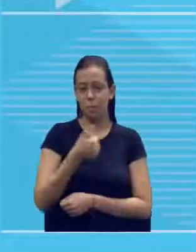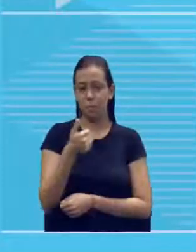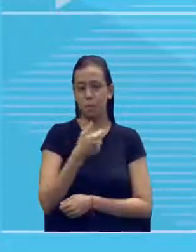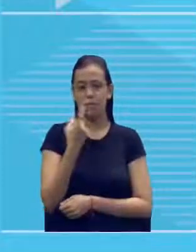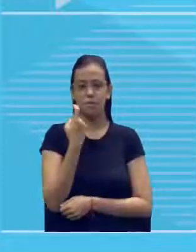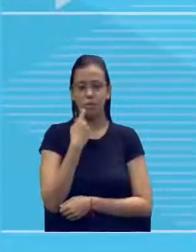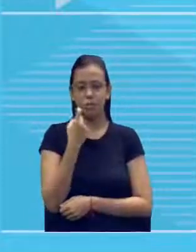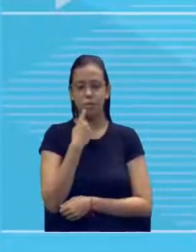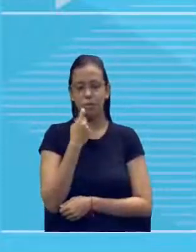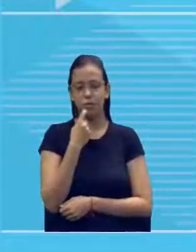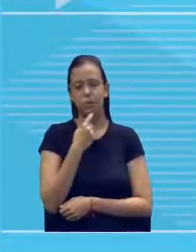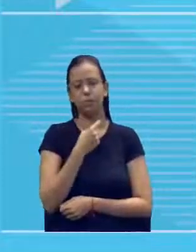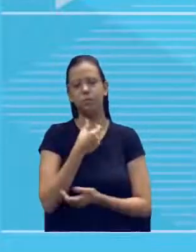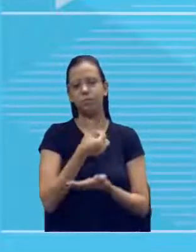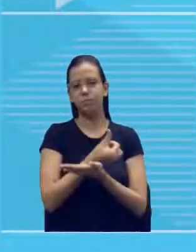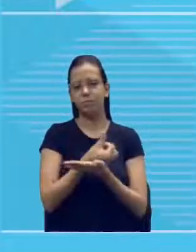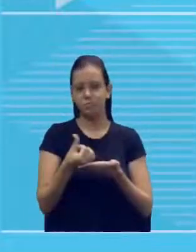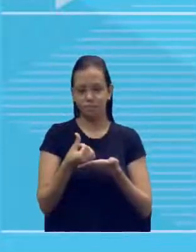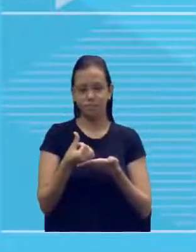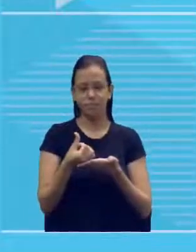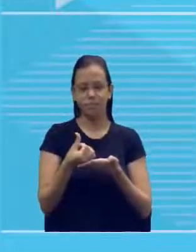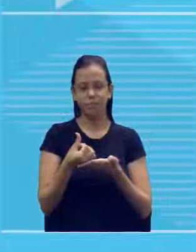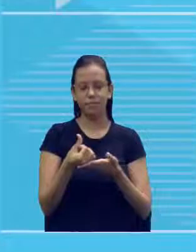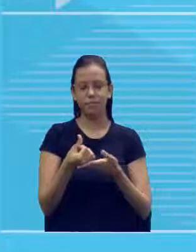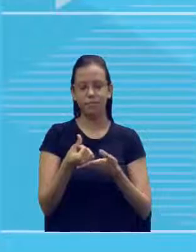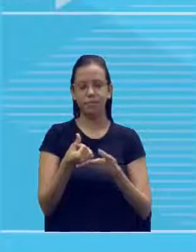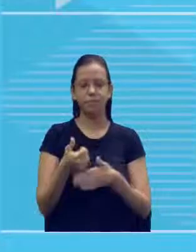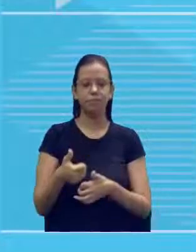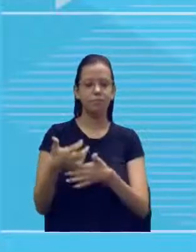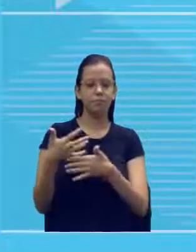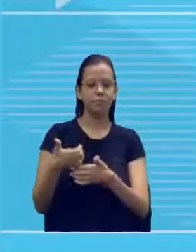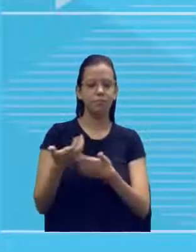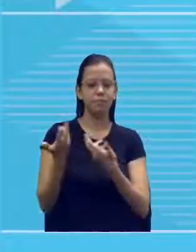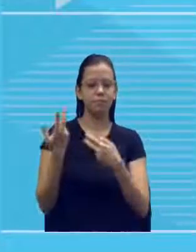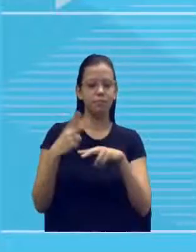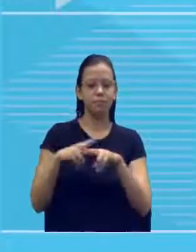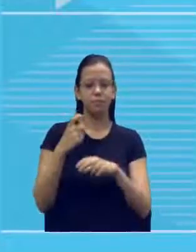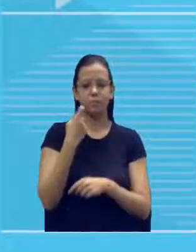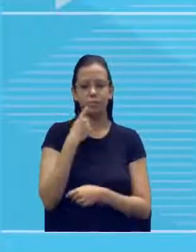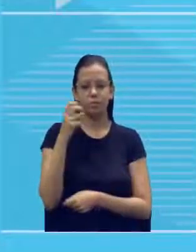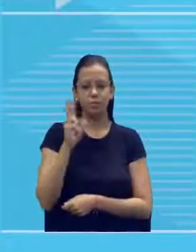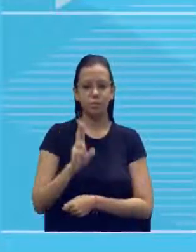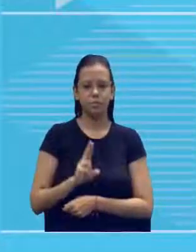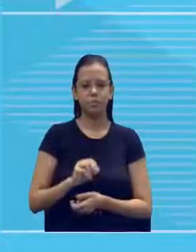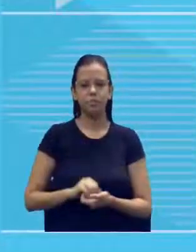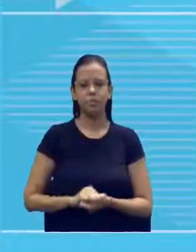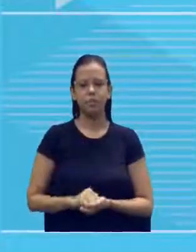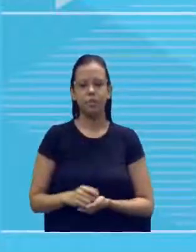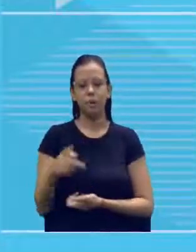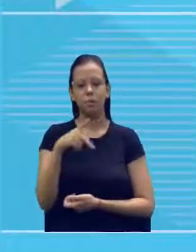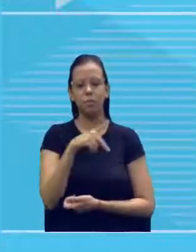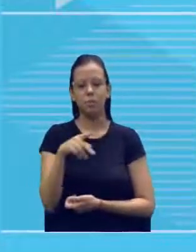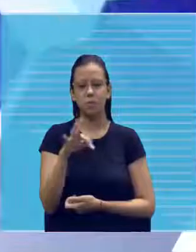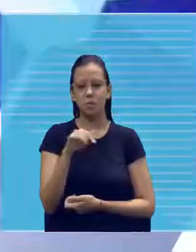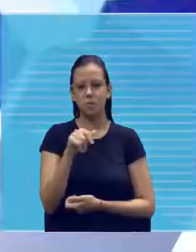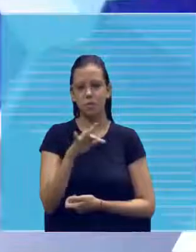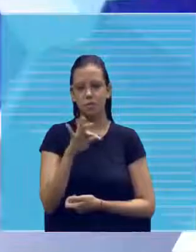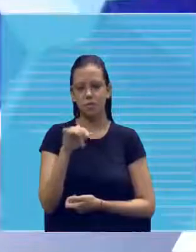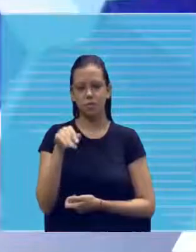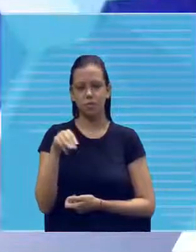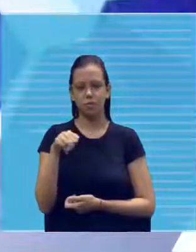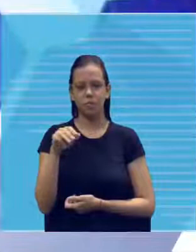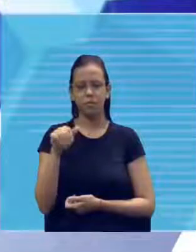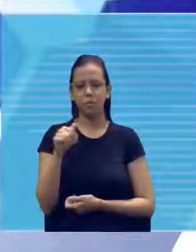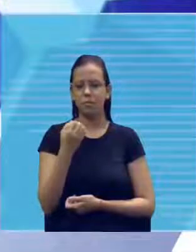do semestre. Coloca aí a nossa hashtag. Professora Fátima Campelo, bom dia, flor do